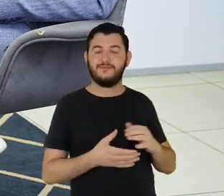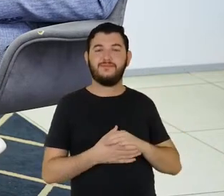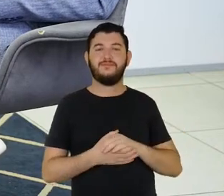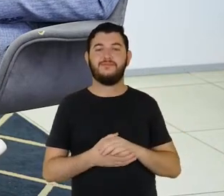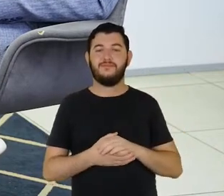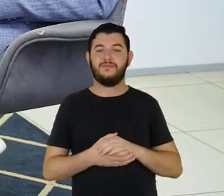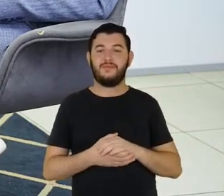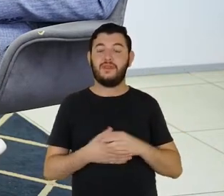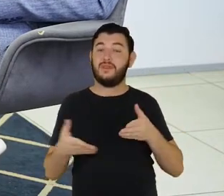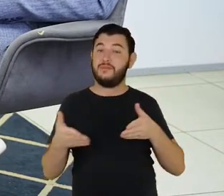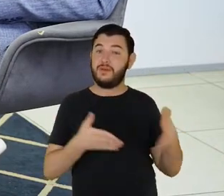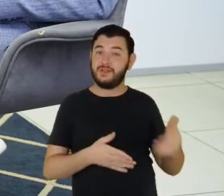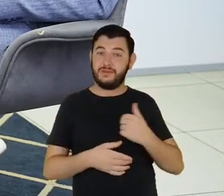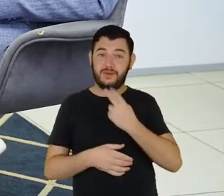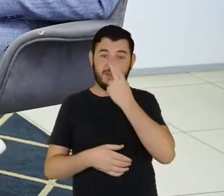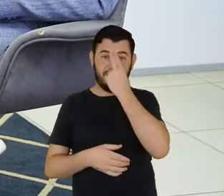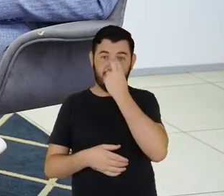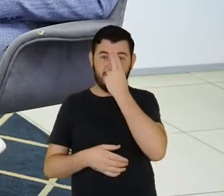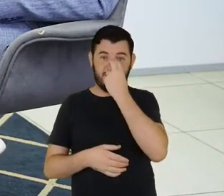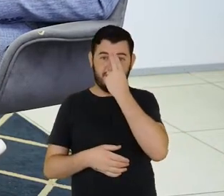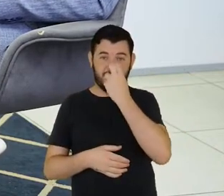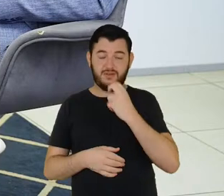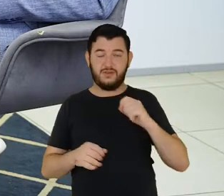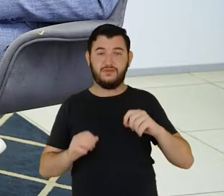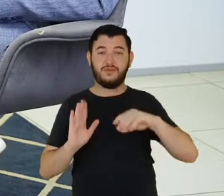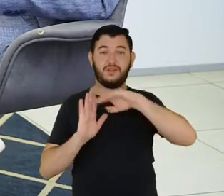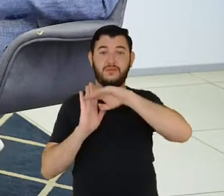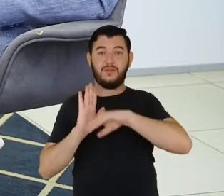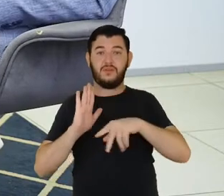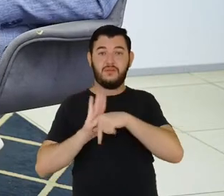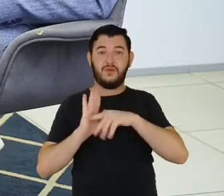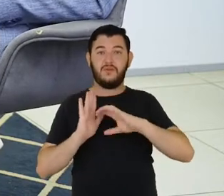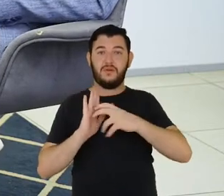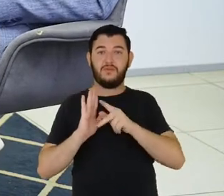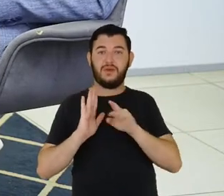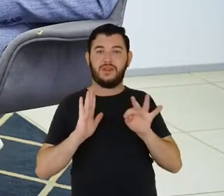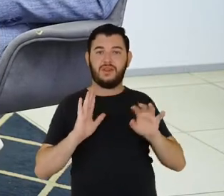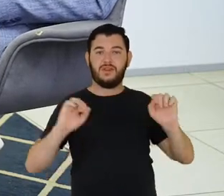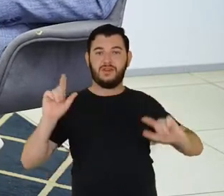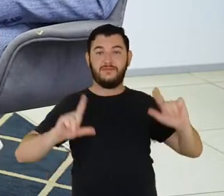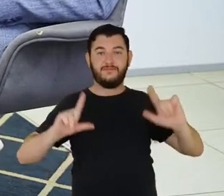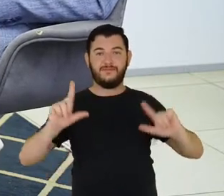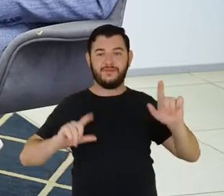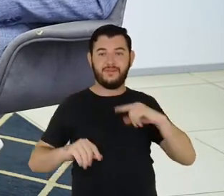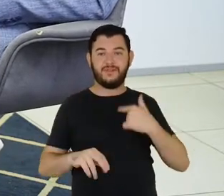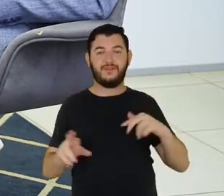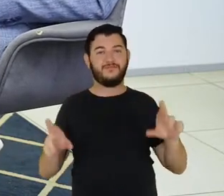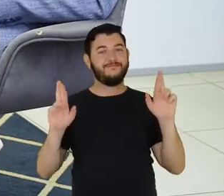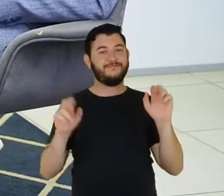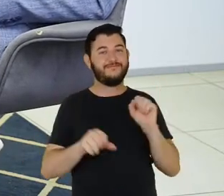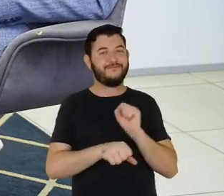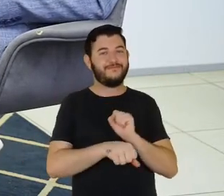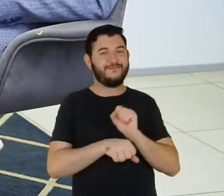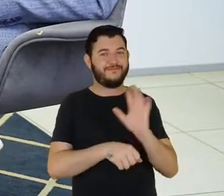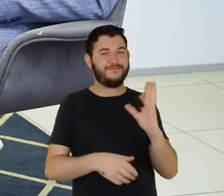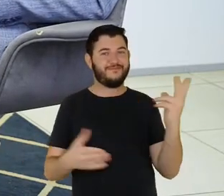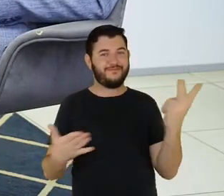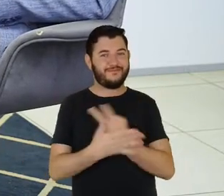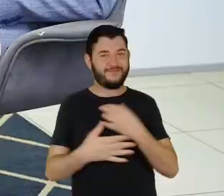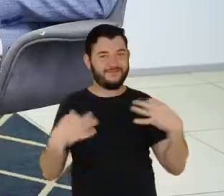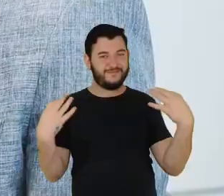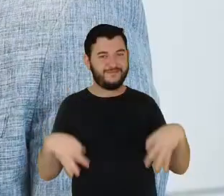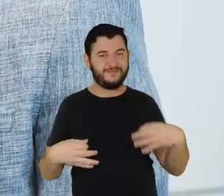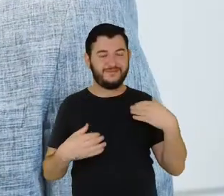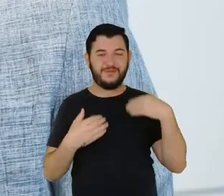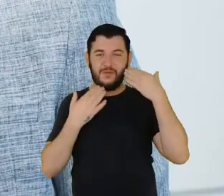TVPT. É verdade, a gente já estava aguardando já há bastante tempo, mas aconteceu, né? Aconteceu, pois é. Muito obrigado aí mais uma vez pela atenção com a gente também, eu viu?